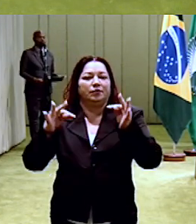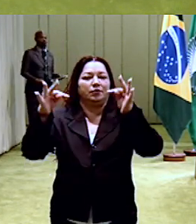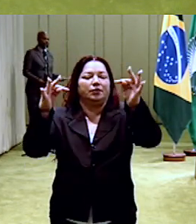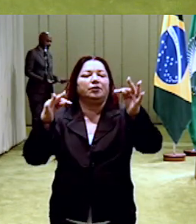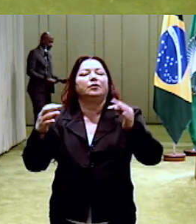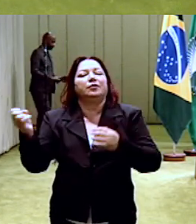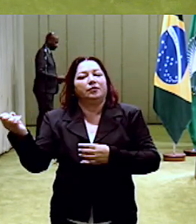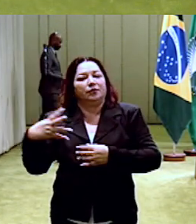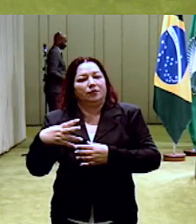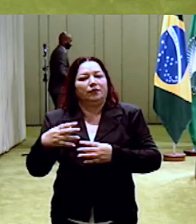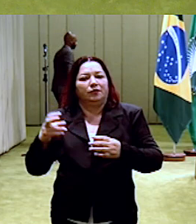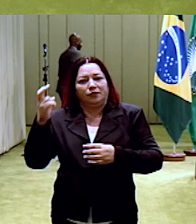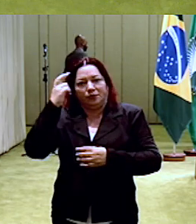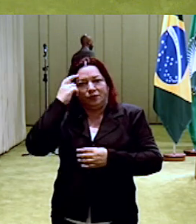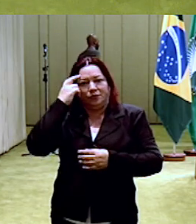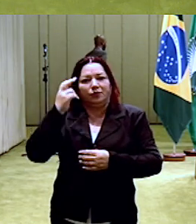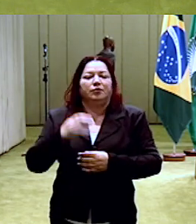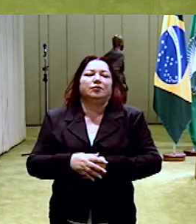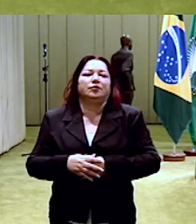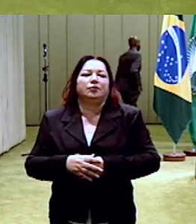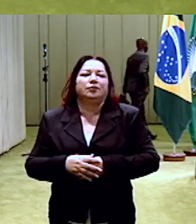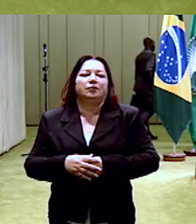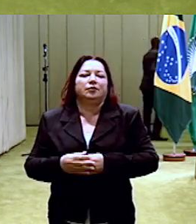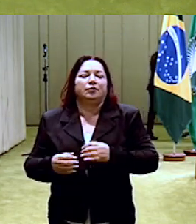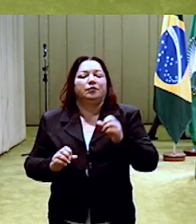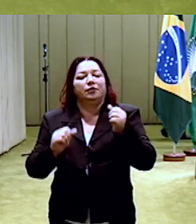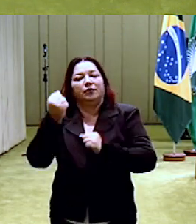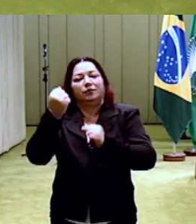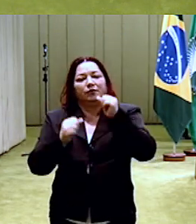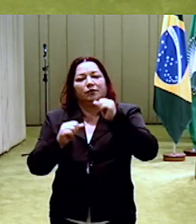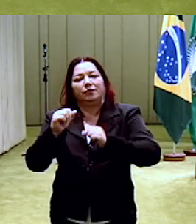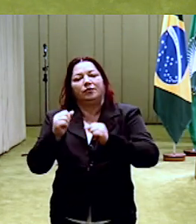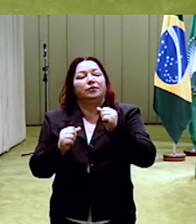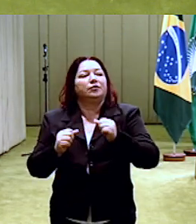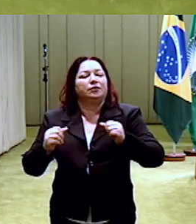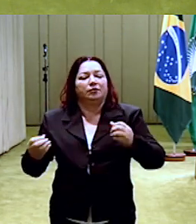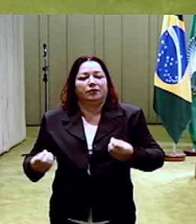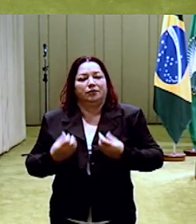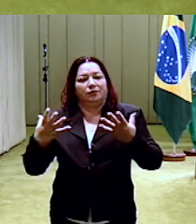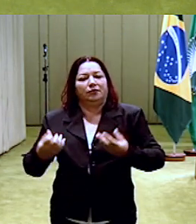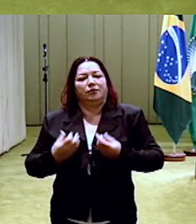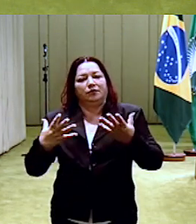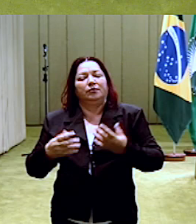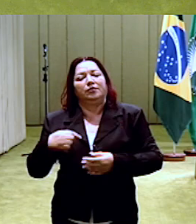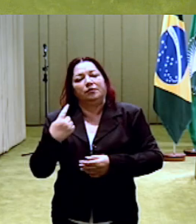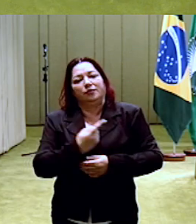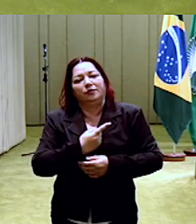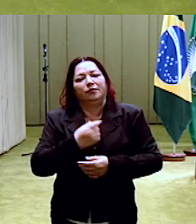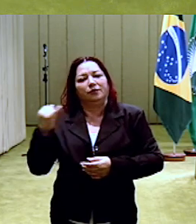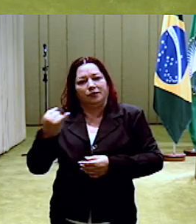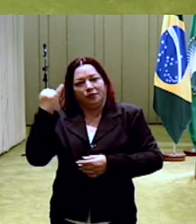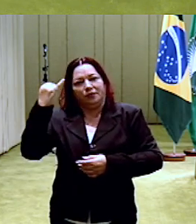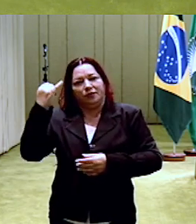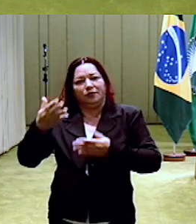e cultura, onde, obviamente, temos indústrias criativas, economia da cultura, é importantíssimo nós falarmos sobre